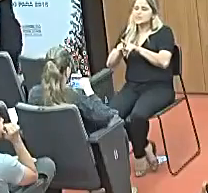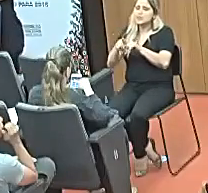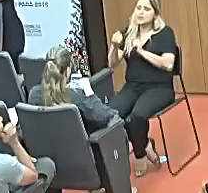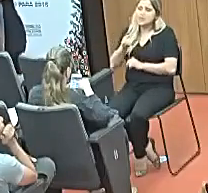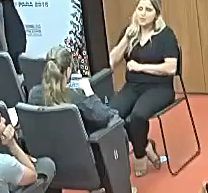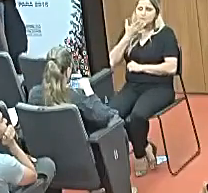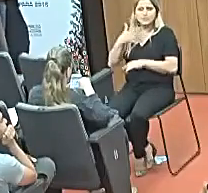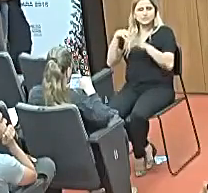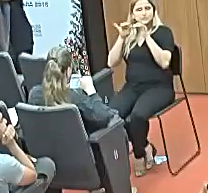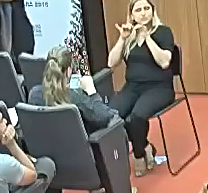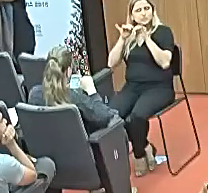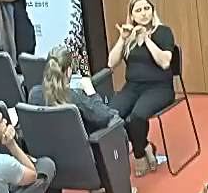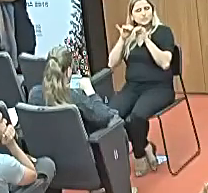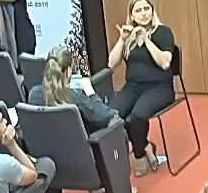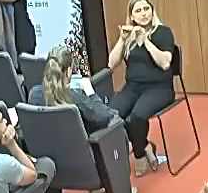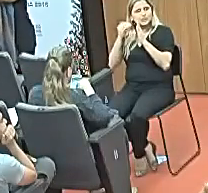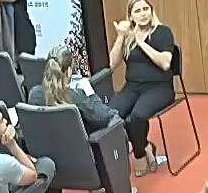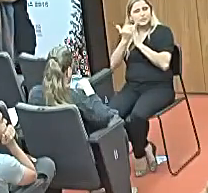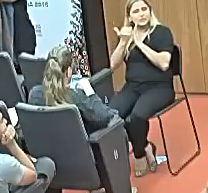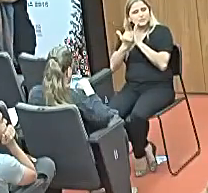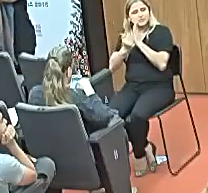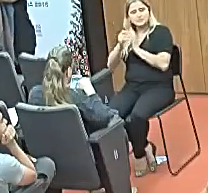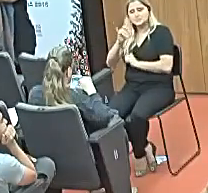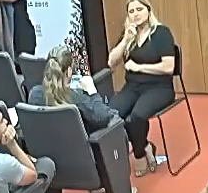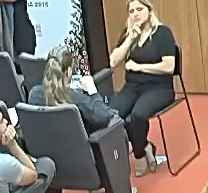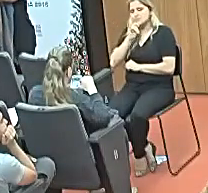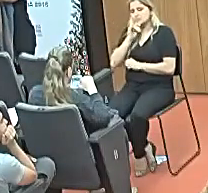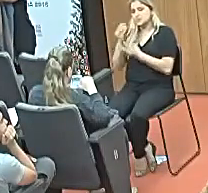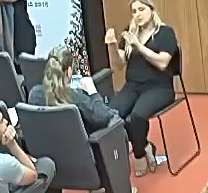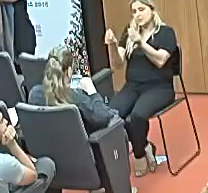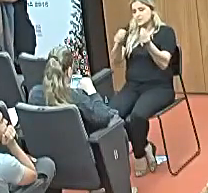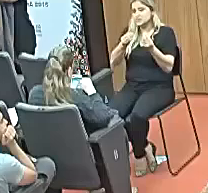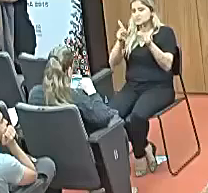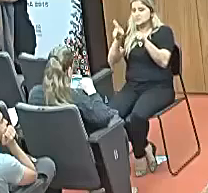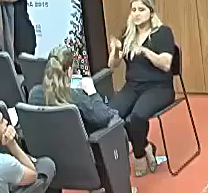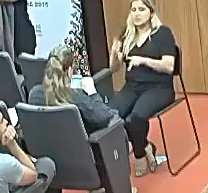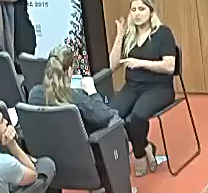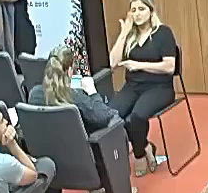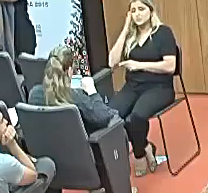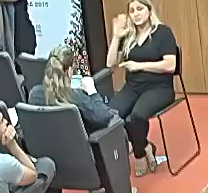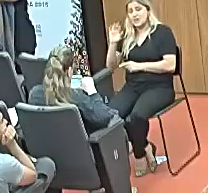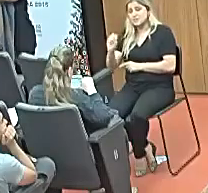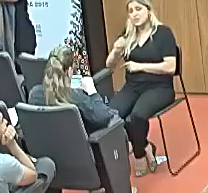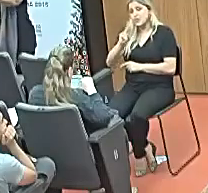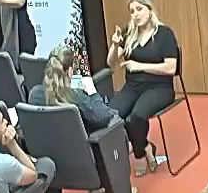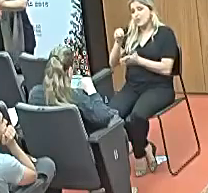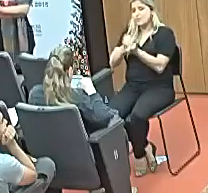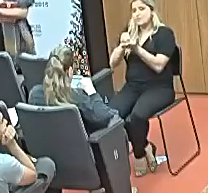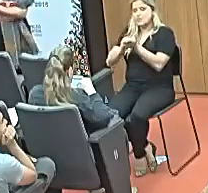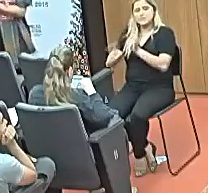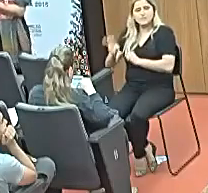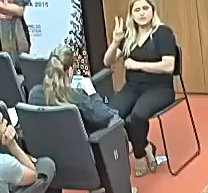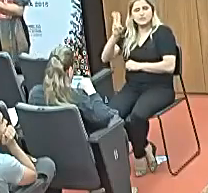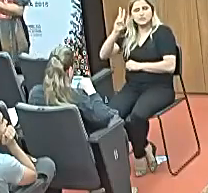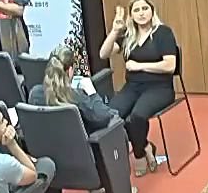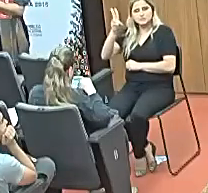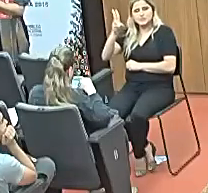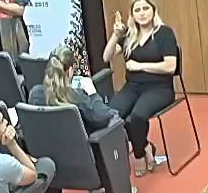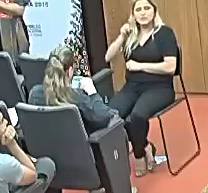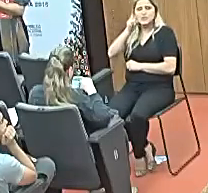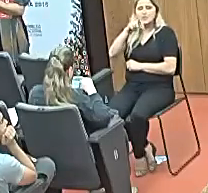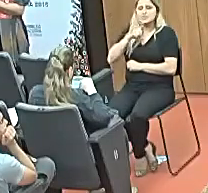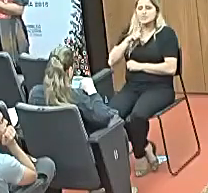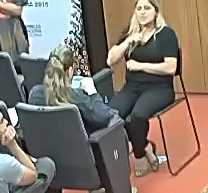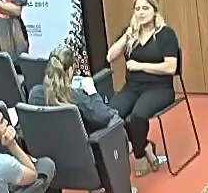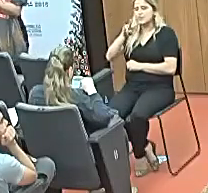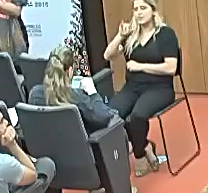exemplos porque muitas vezes as pessoas não ou não tem conhecimento não valorizam views mesmo que é da reforma da